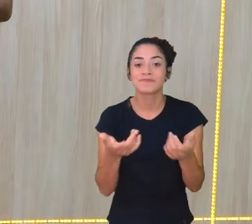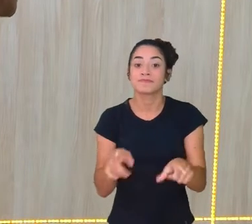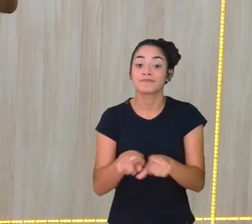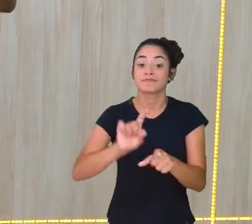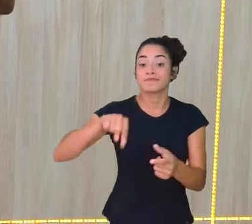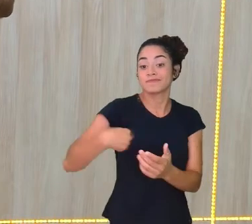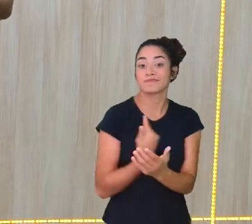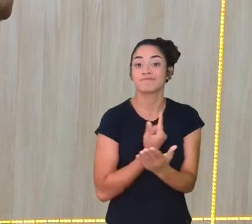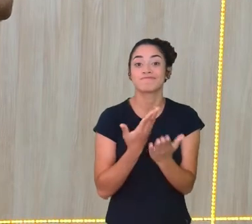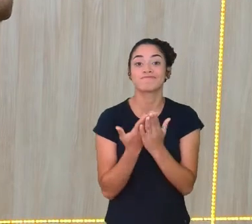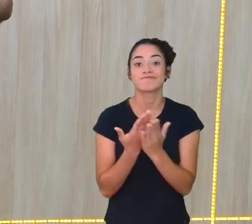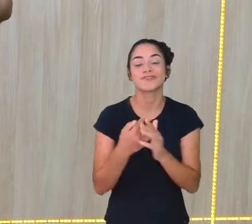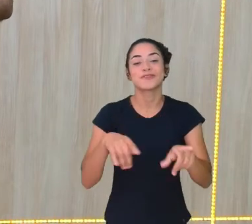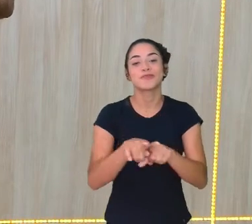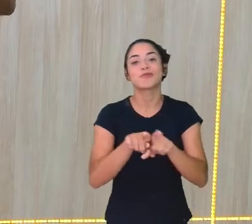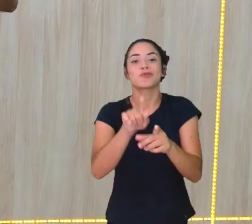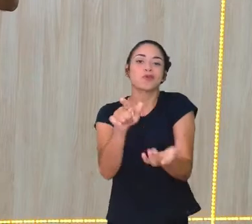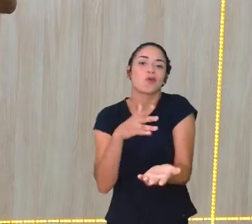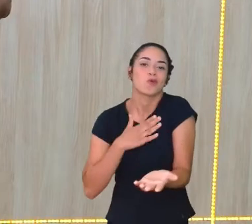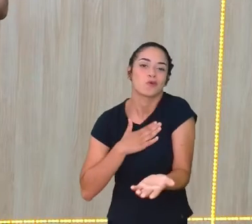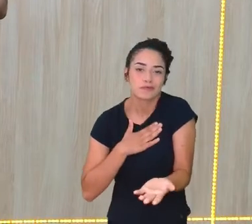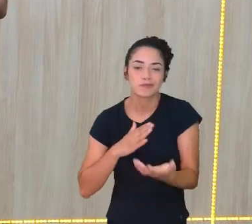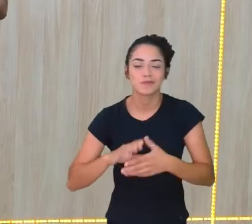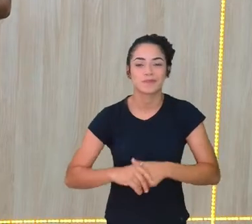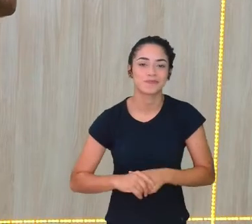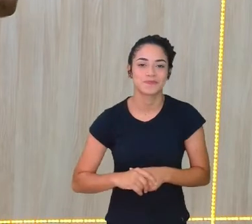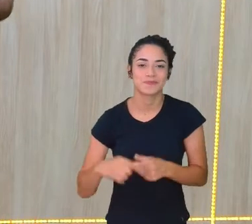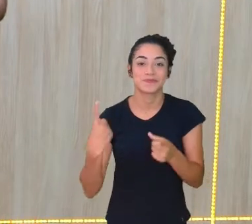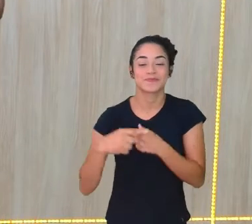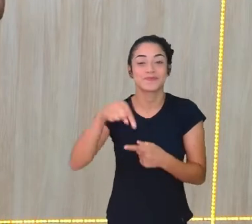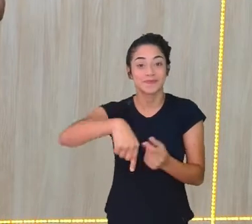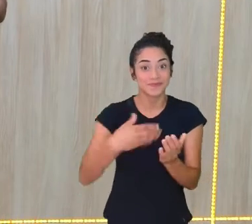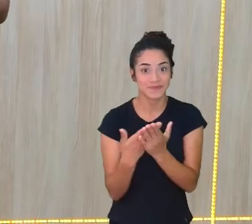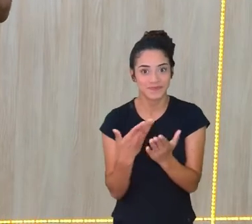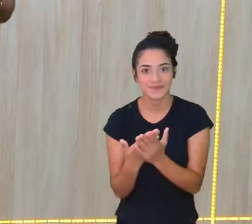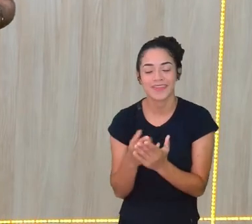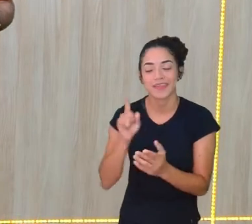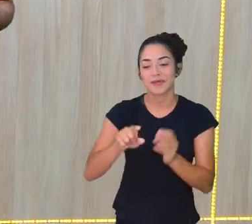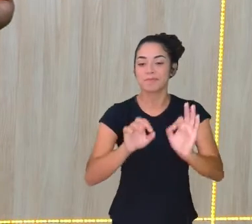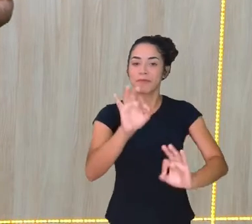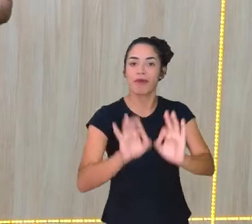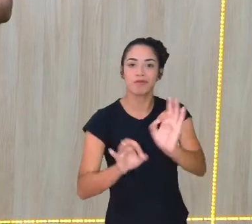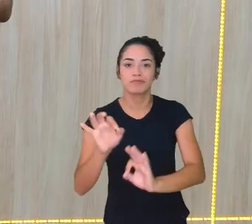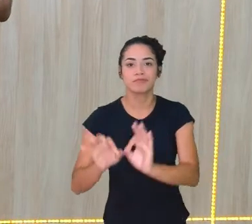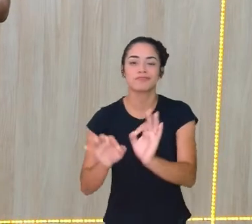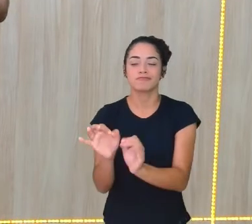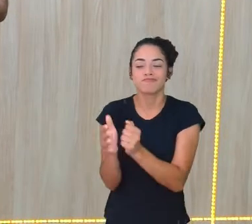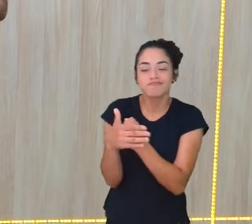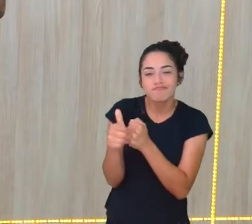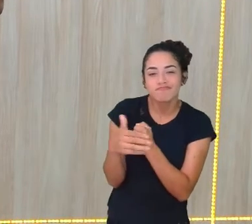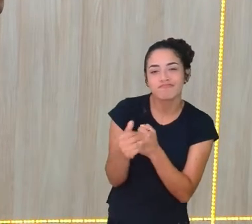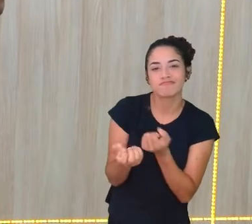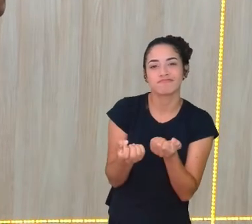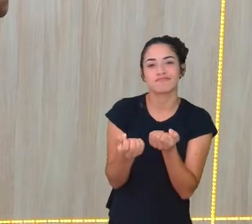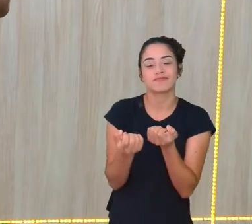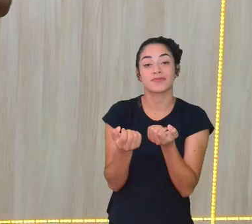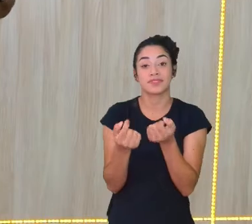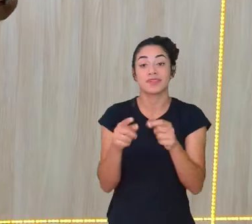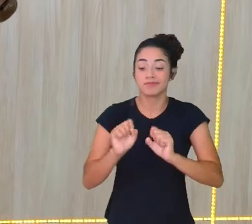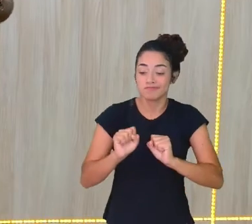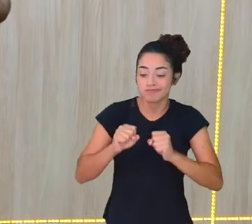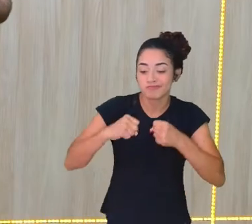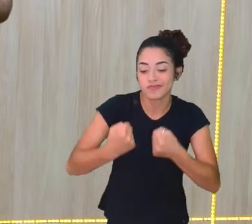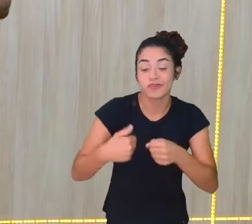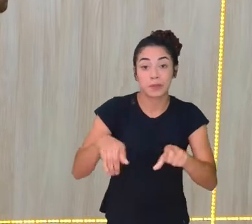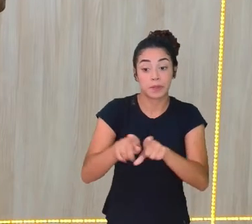aulas e estejam gostando, porque essas aulas elas são preparadas com o maior carinho e envolve uma